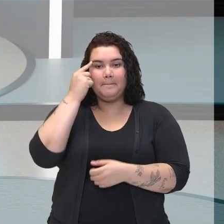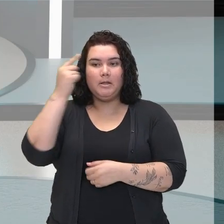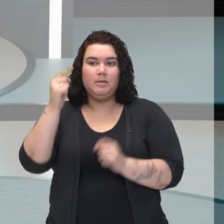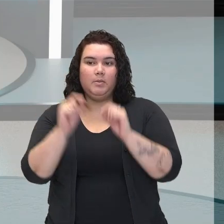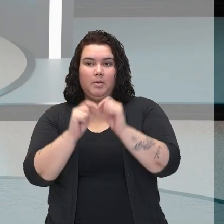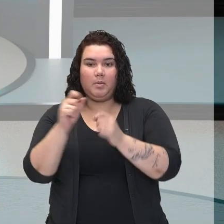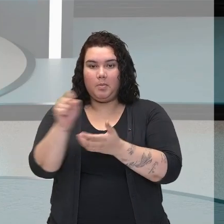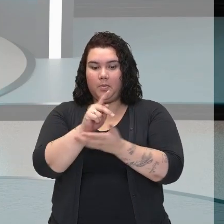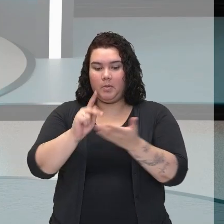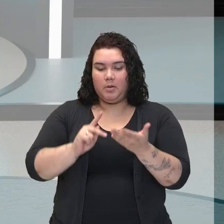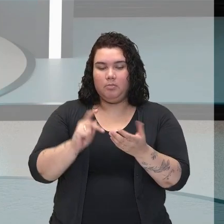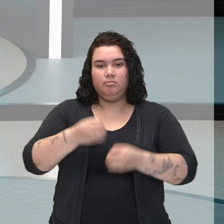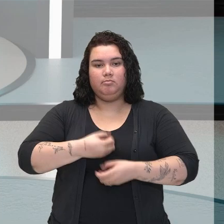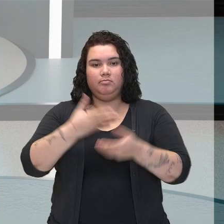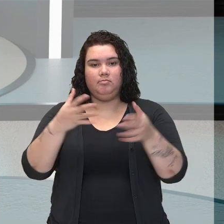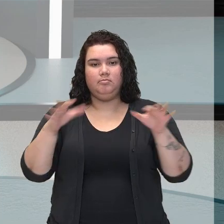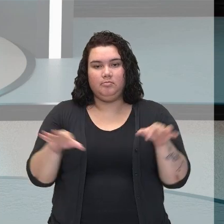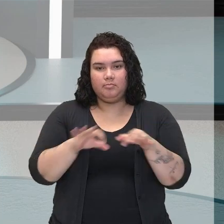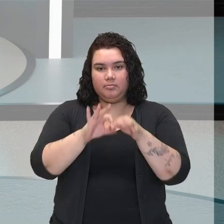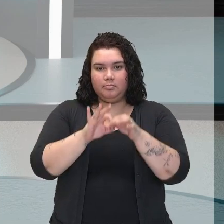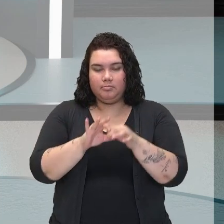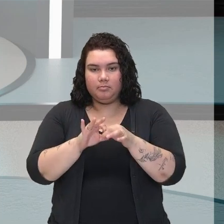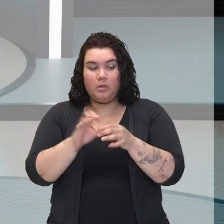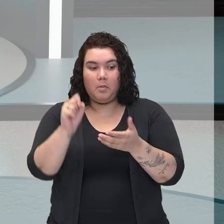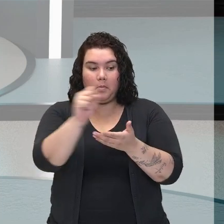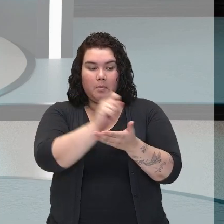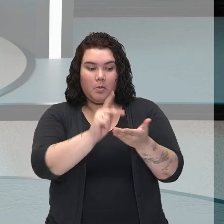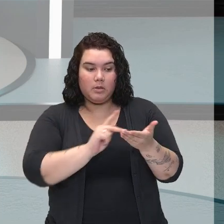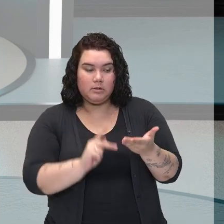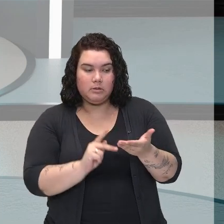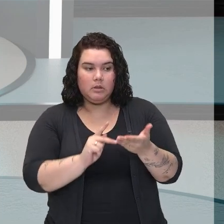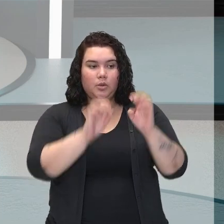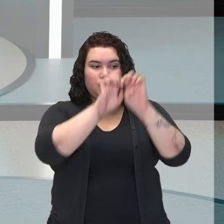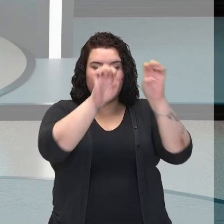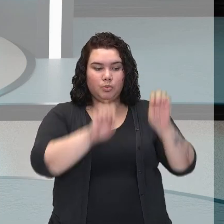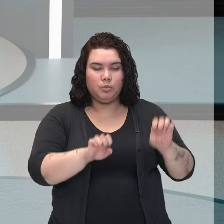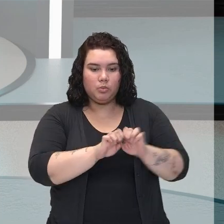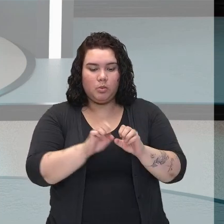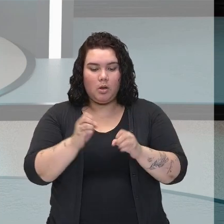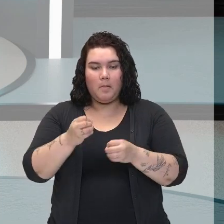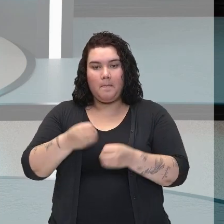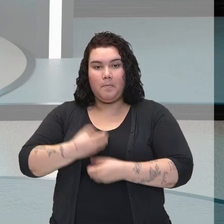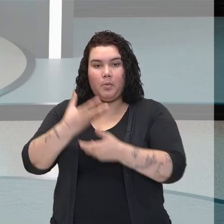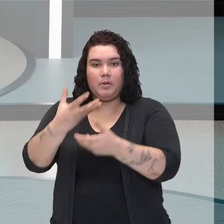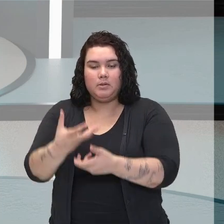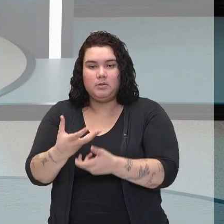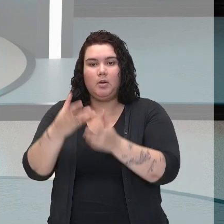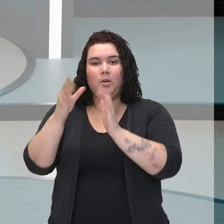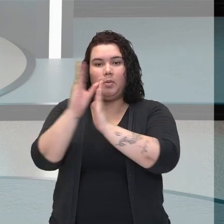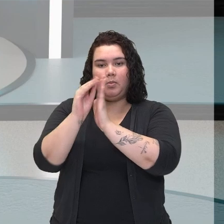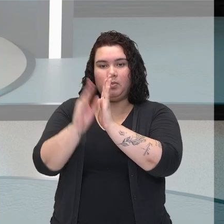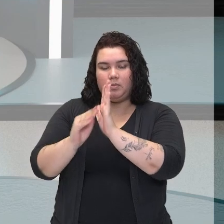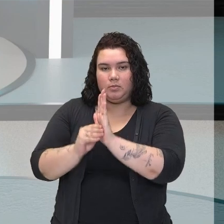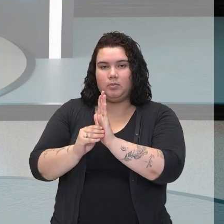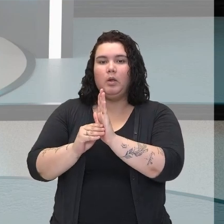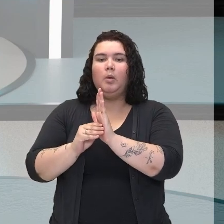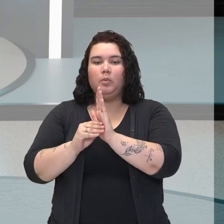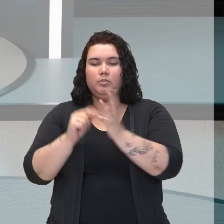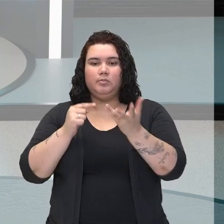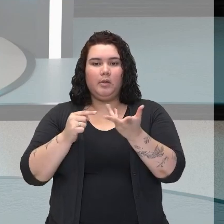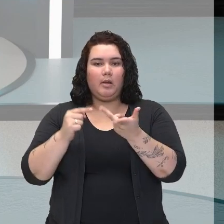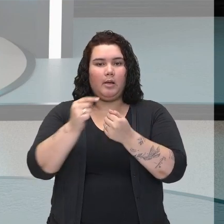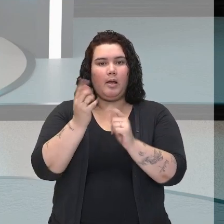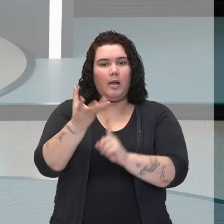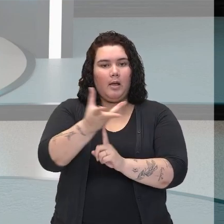poema, pensem em estrutura. Quando vocês forem pensar em poesia, vocês pensam nessa essência, aquilo que